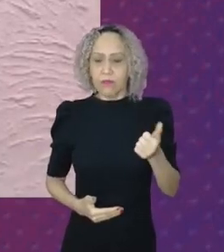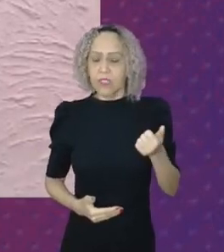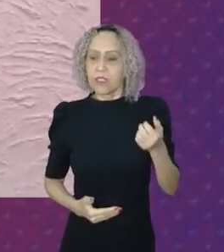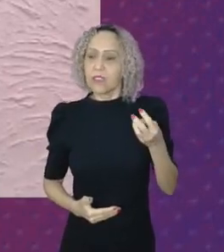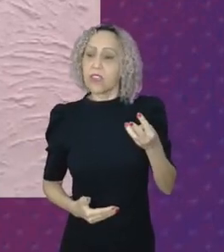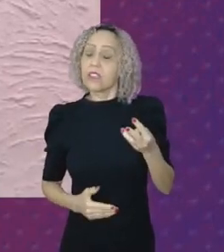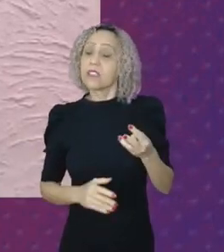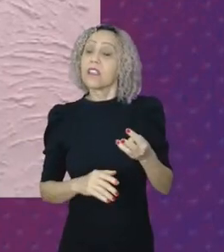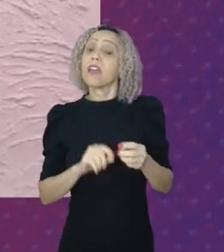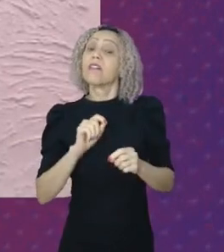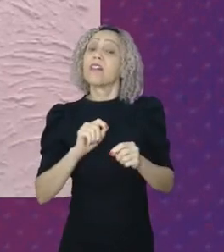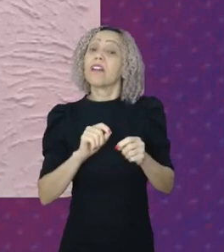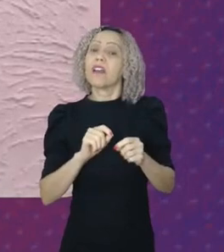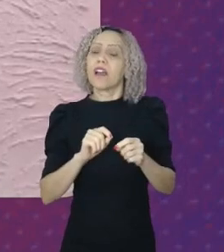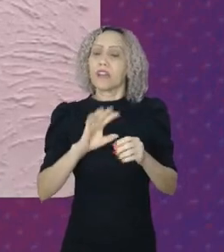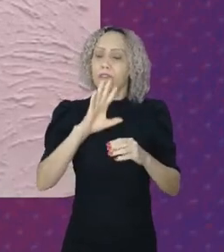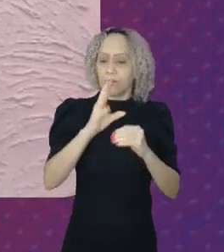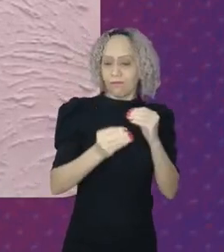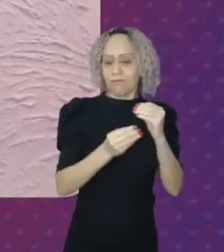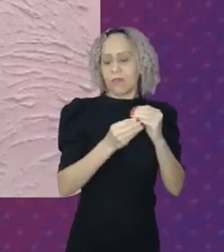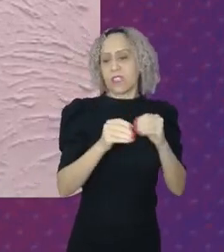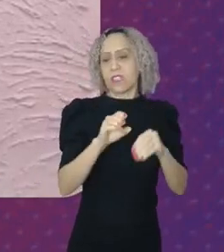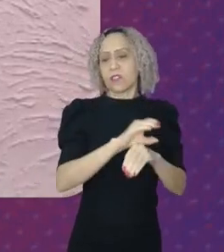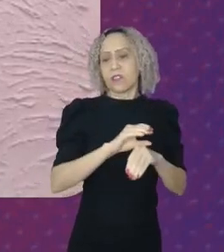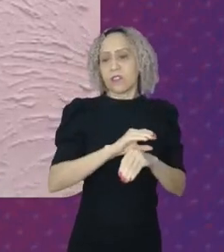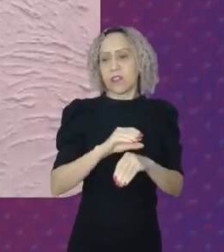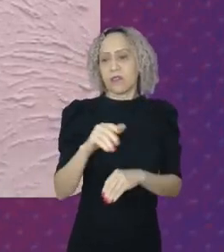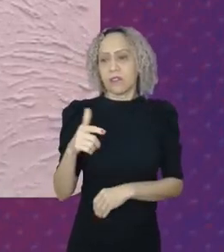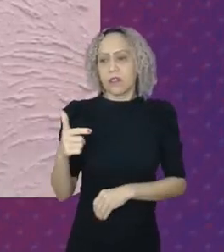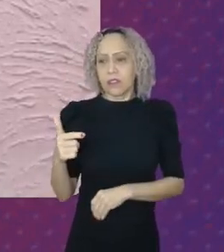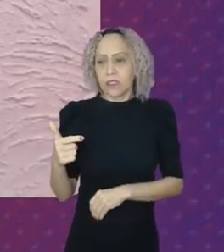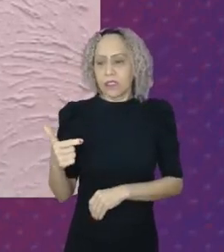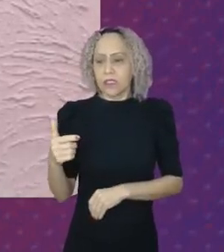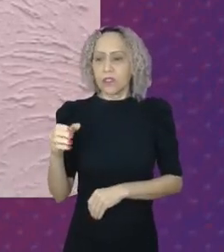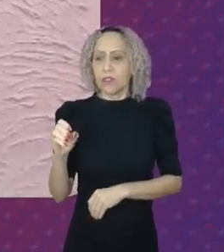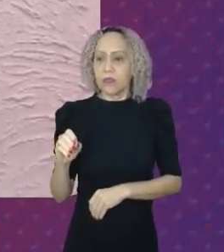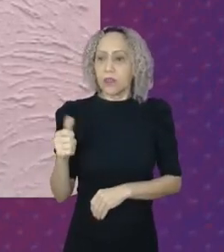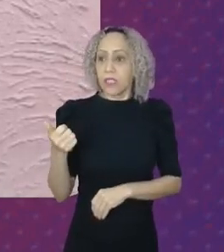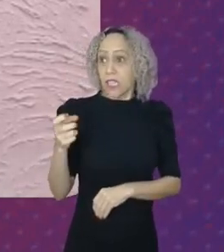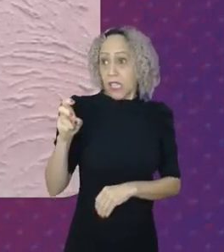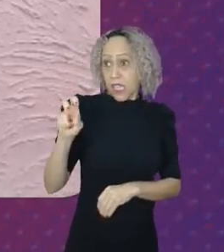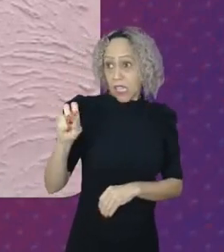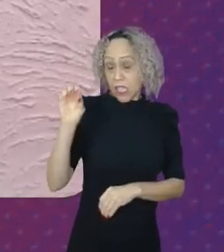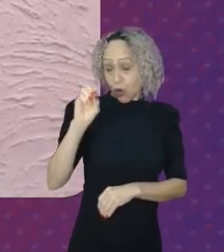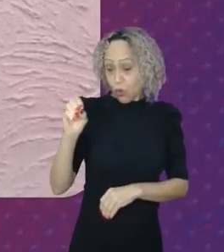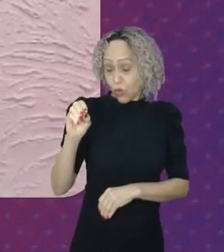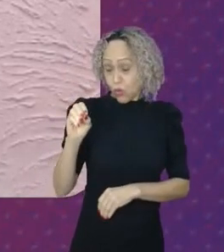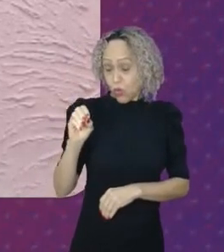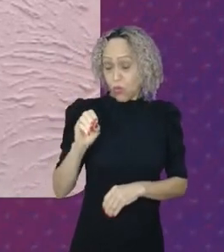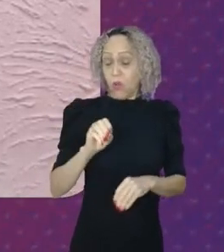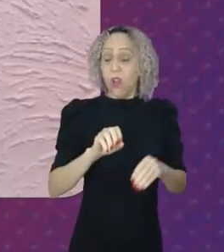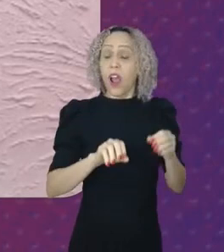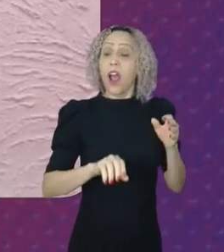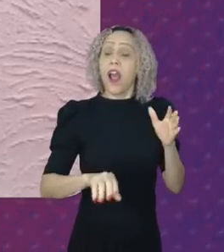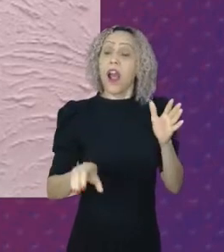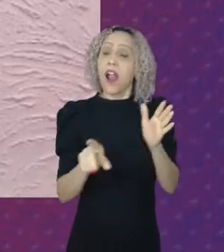em 2015, ela foi ali complementada, né, em outubro de 2015.